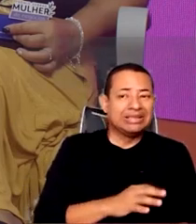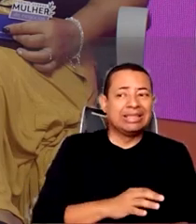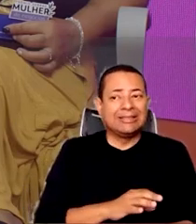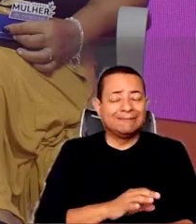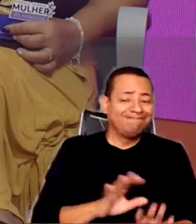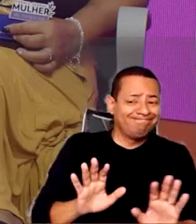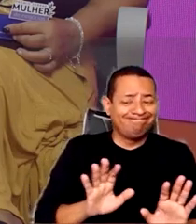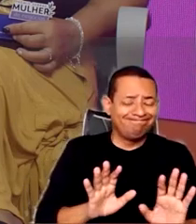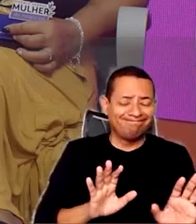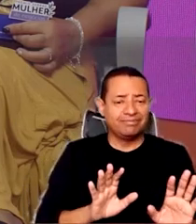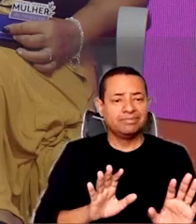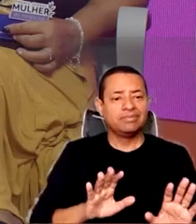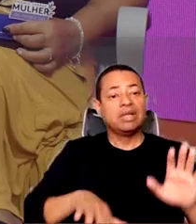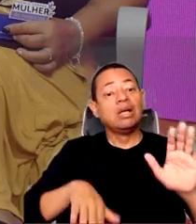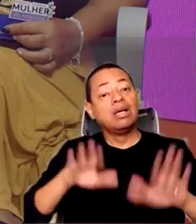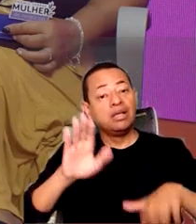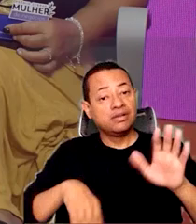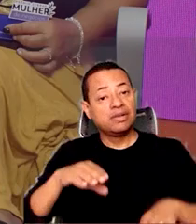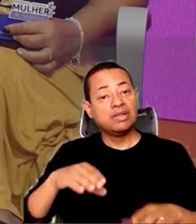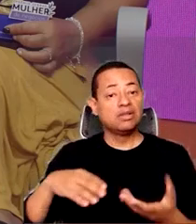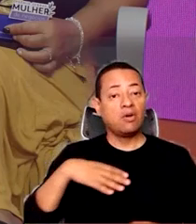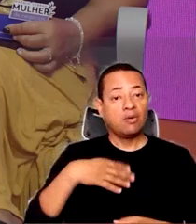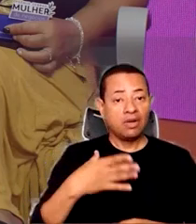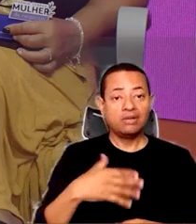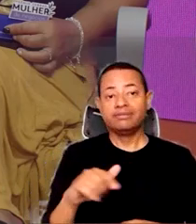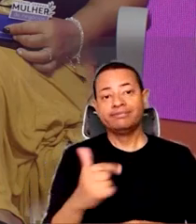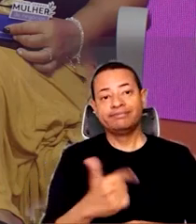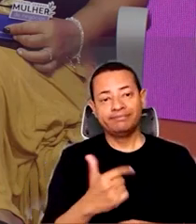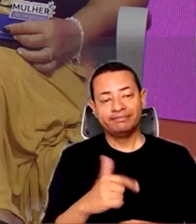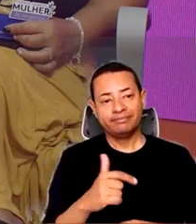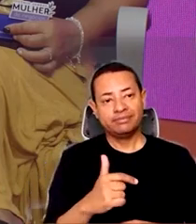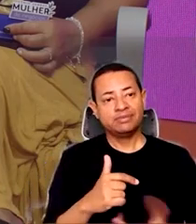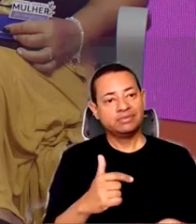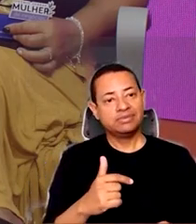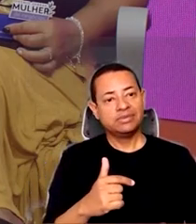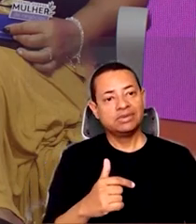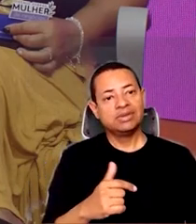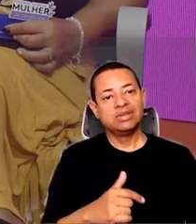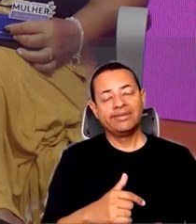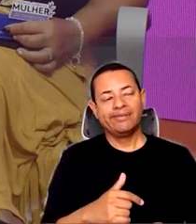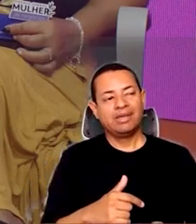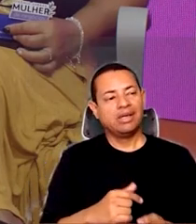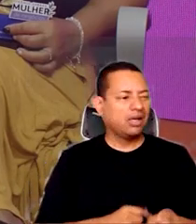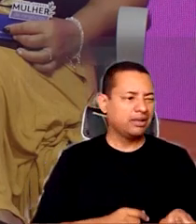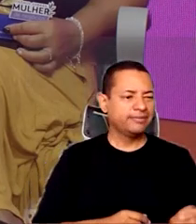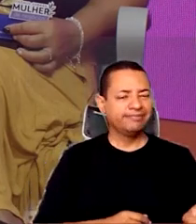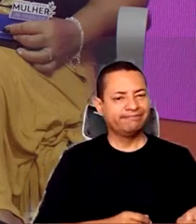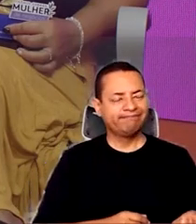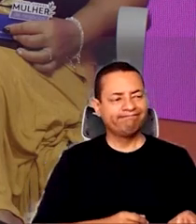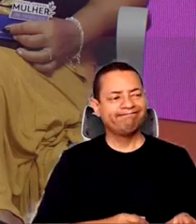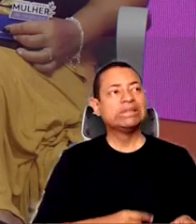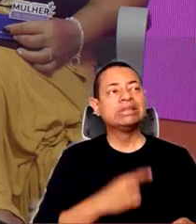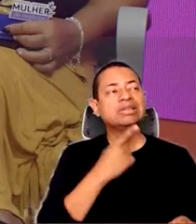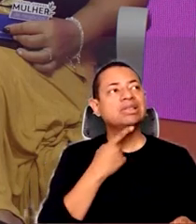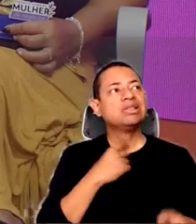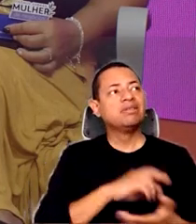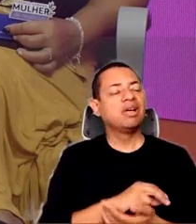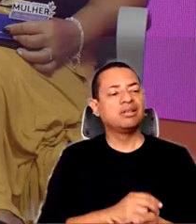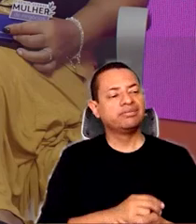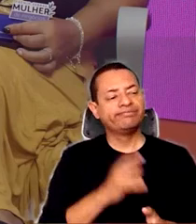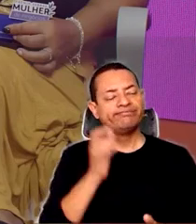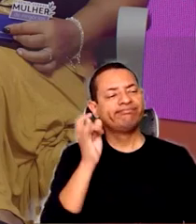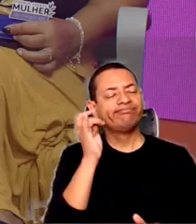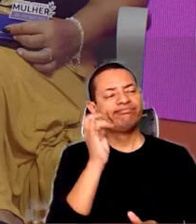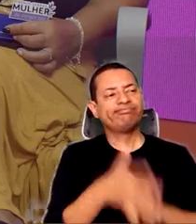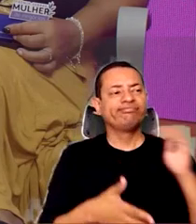mais receio e às vezes a ausência da Coragem faz com que a gente abandone os nossos sonhos